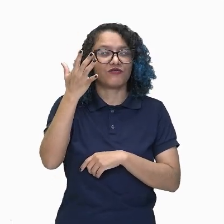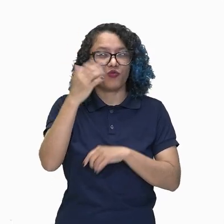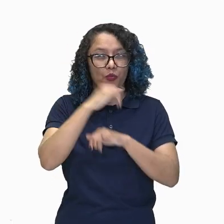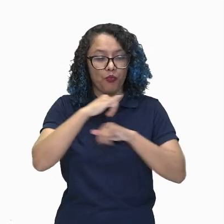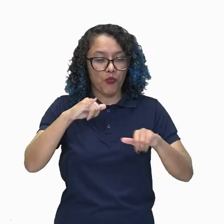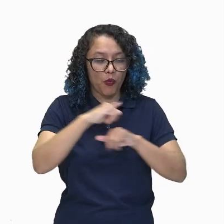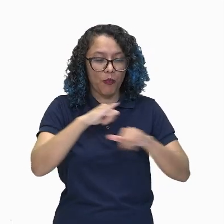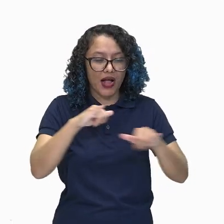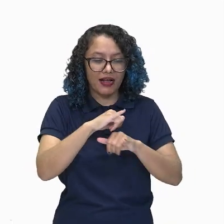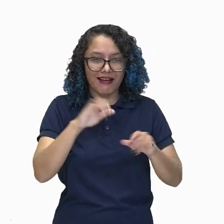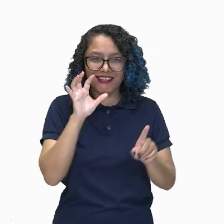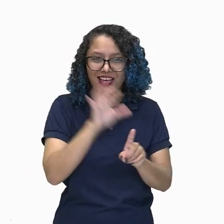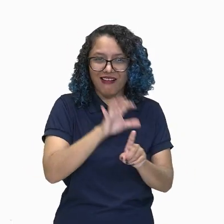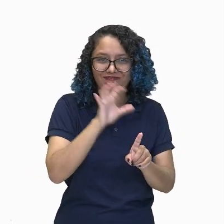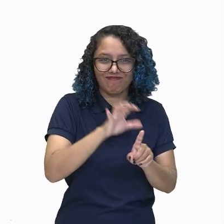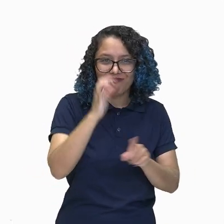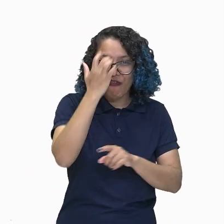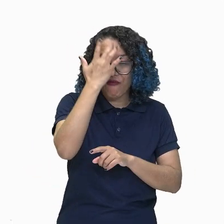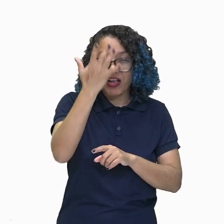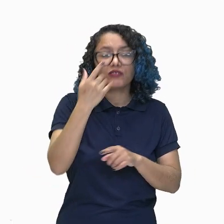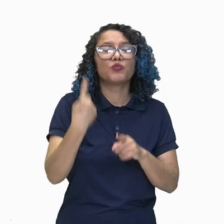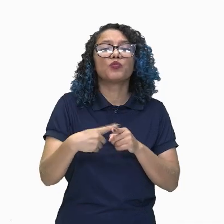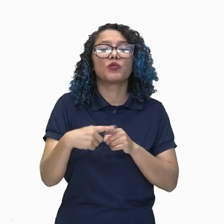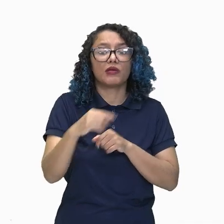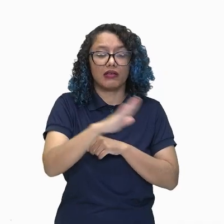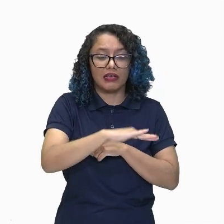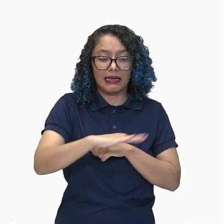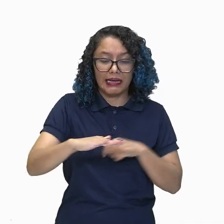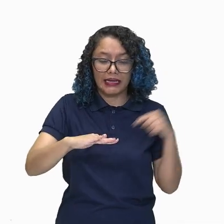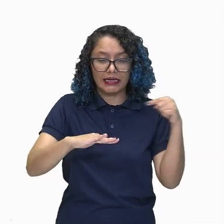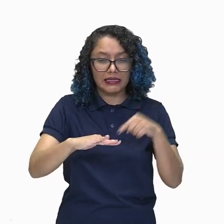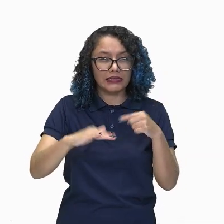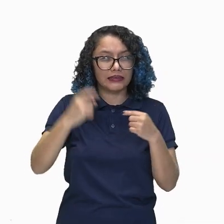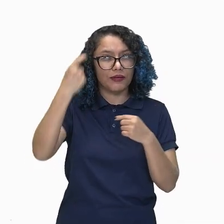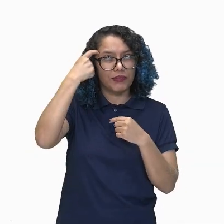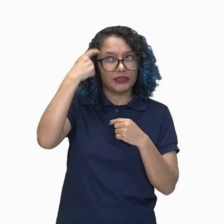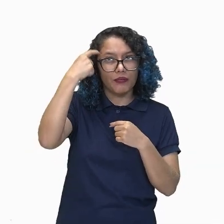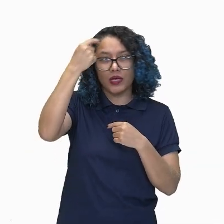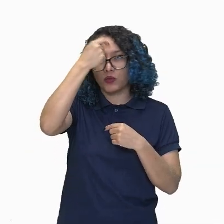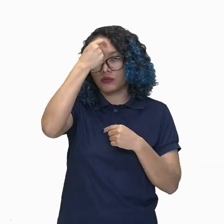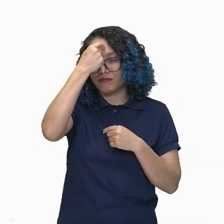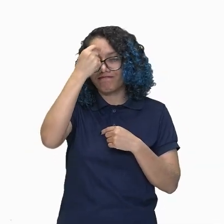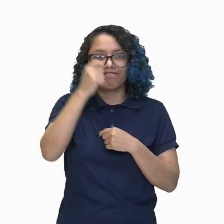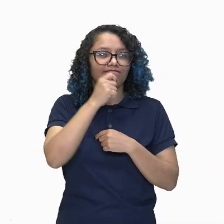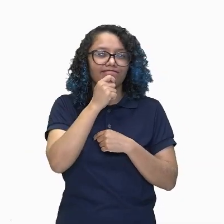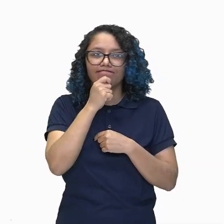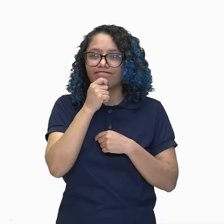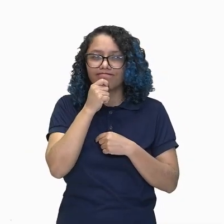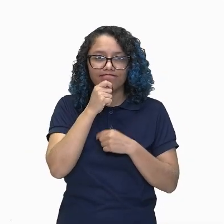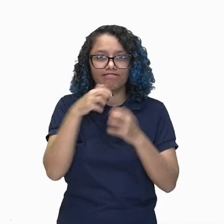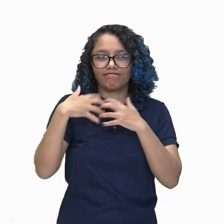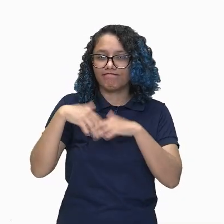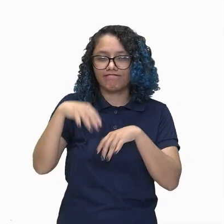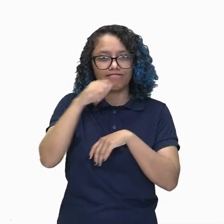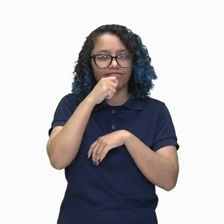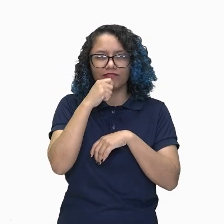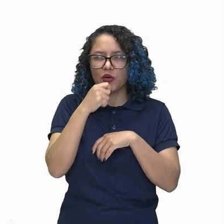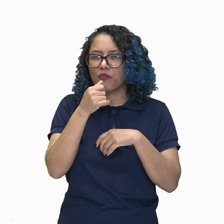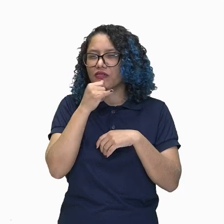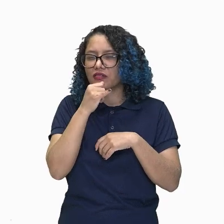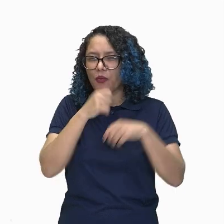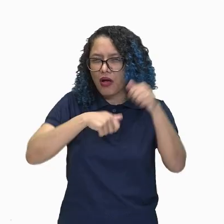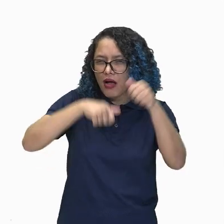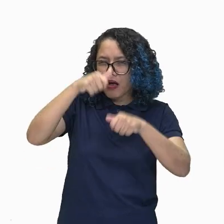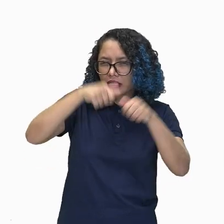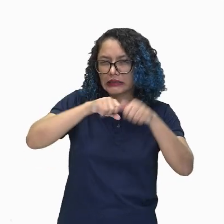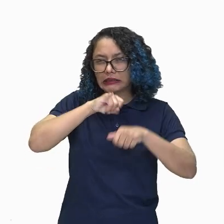porque a criança ela ainda não tem esse pensamento racional, né, de analisar